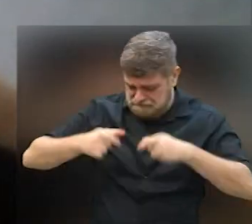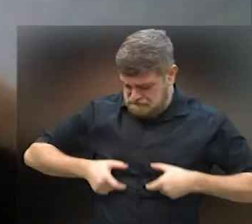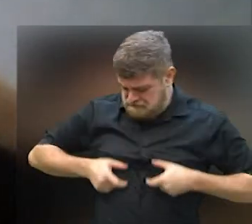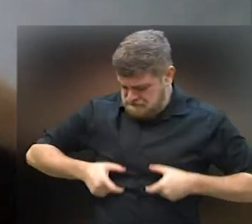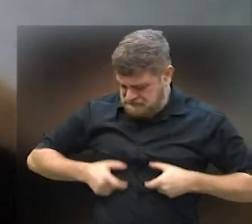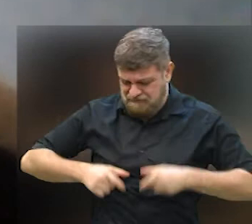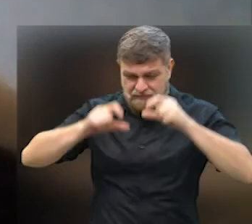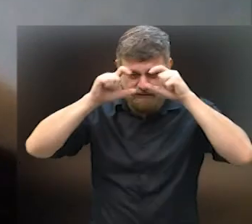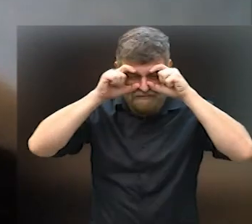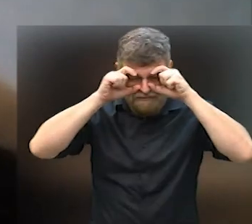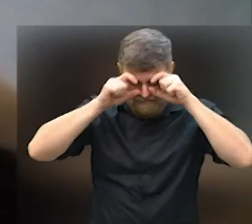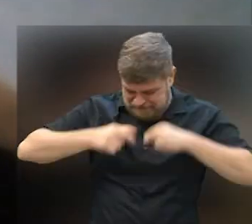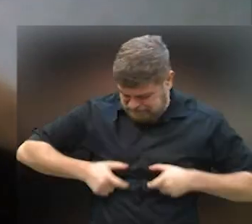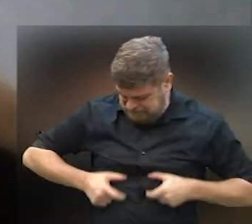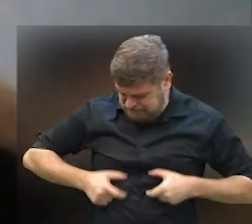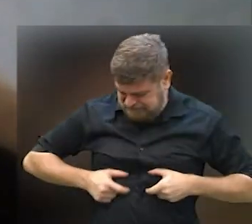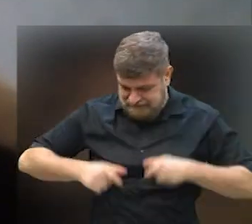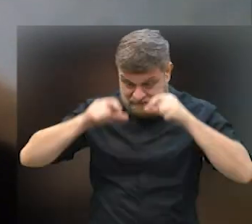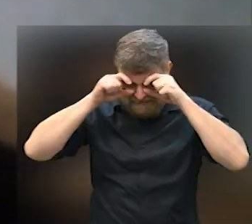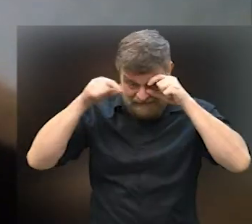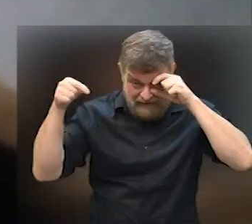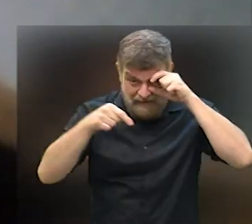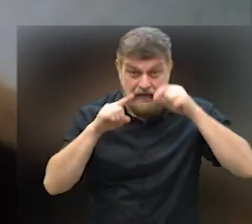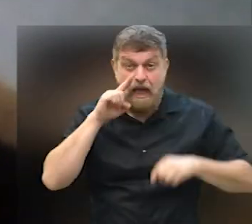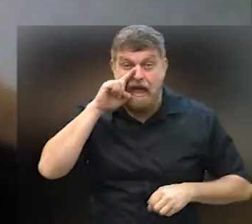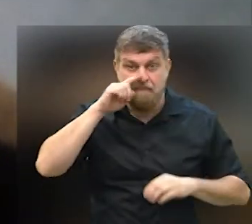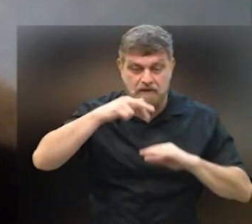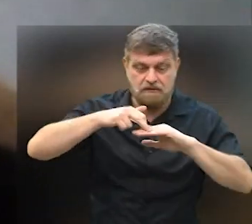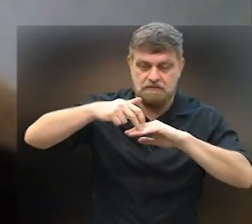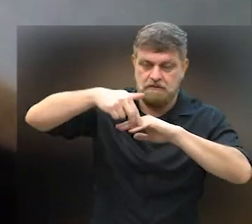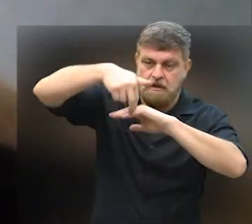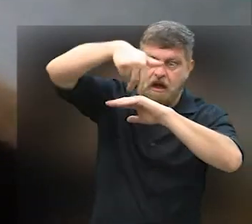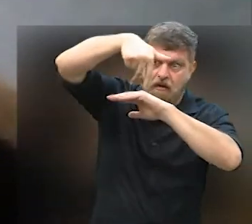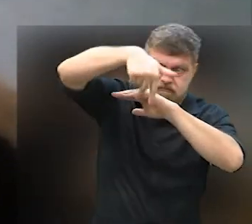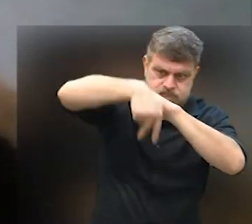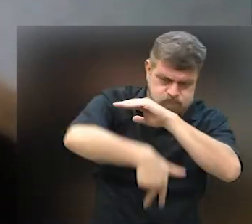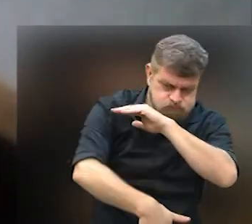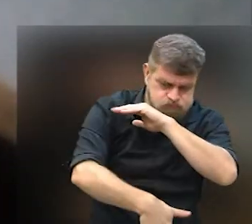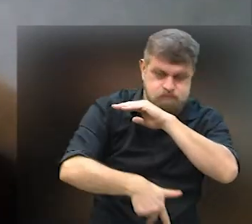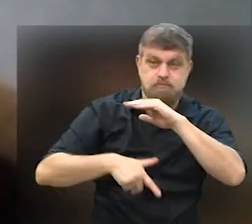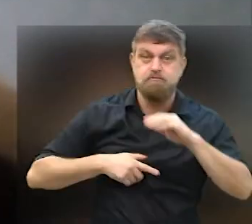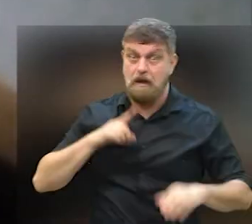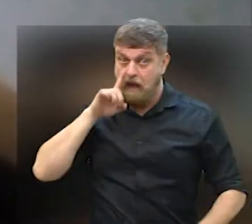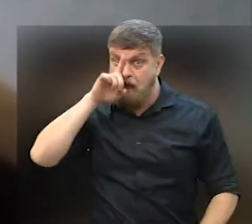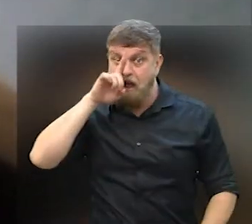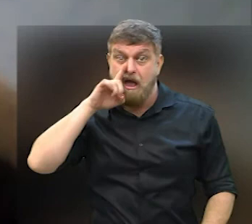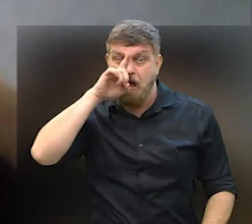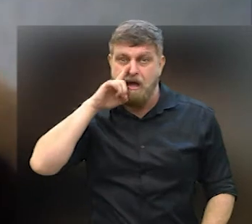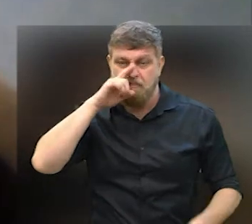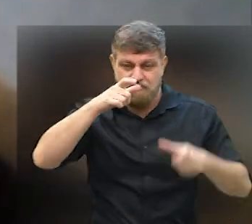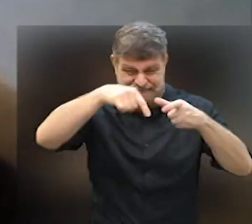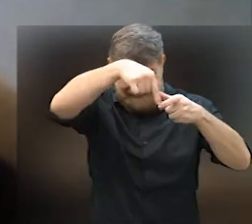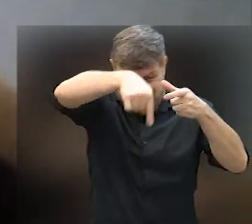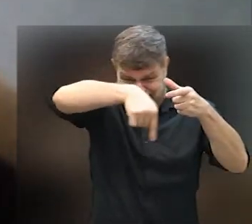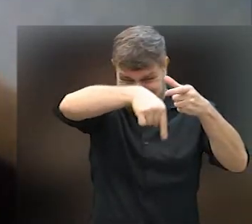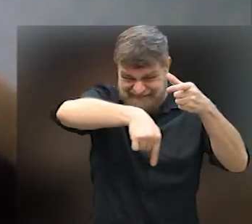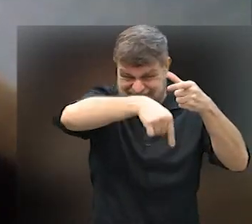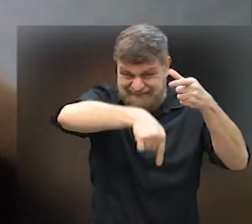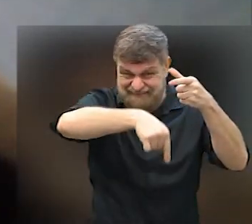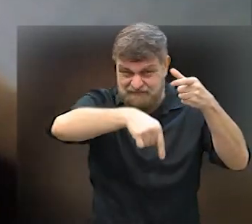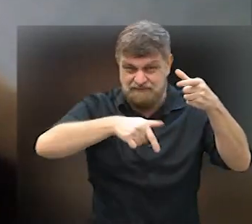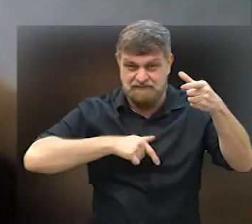trecho em especial tem risco de queda em gretas. Gretas são aqueles grandes buracos no meio da neve. As gretas lá